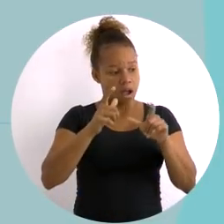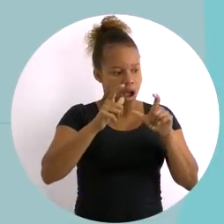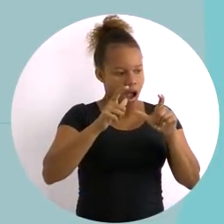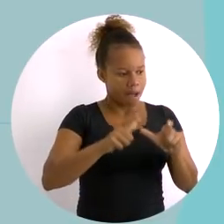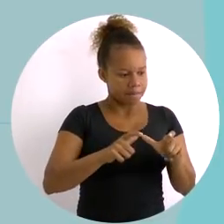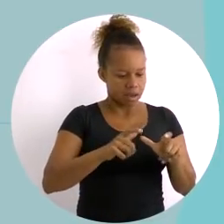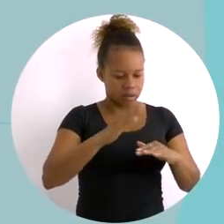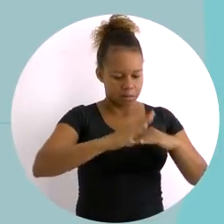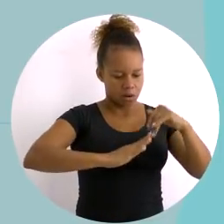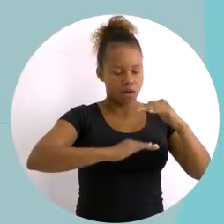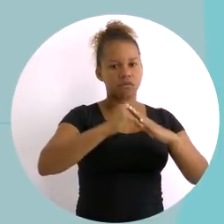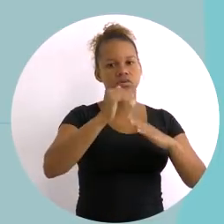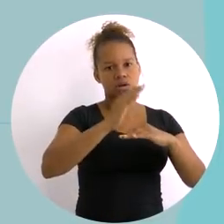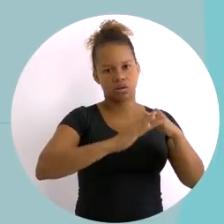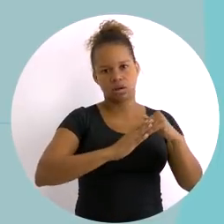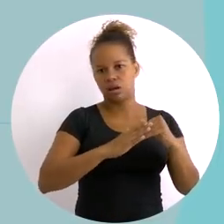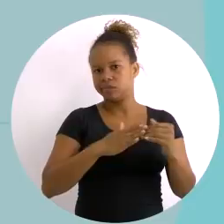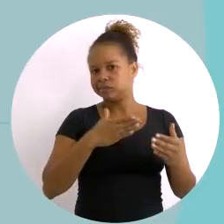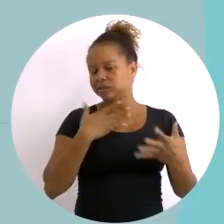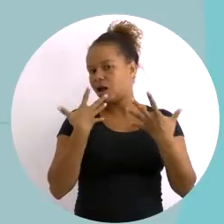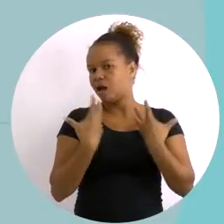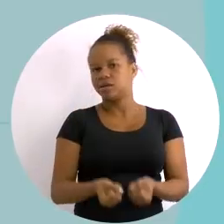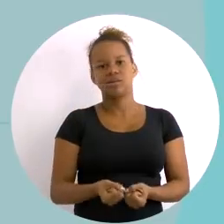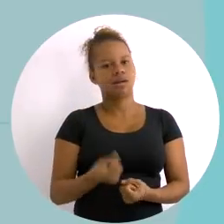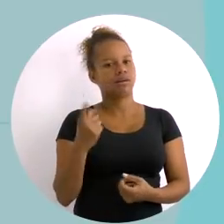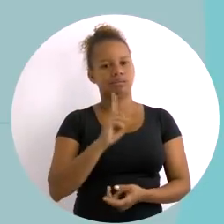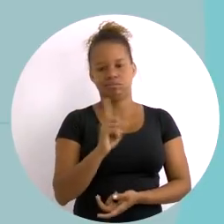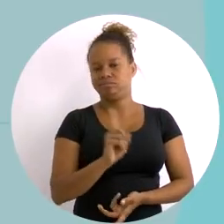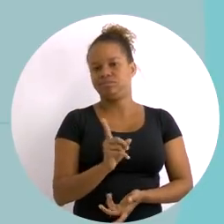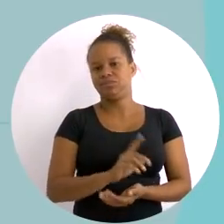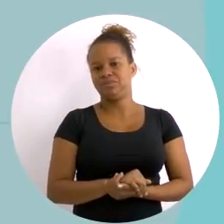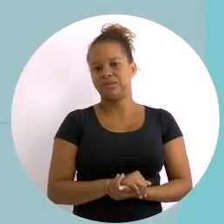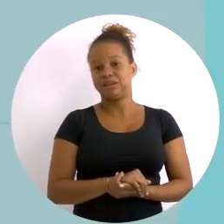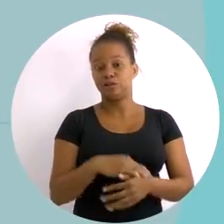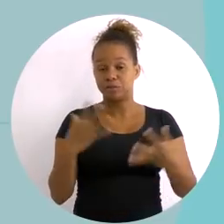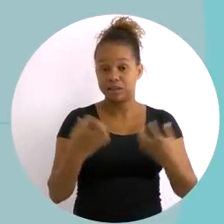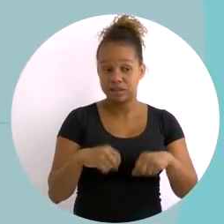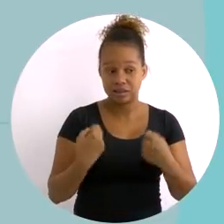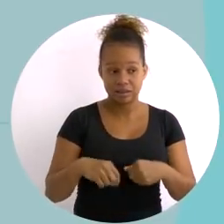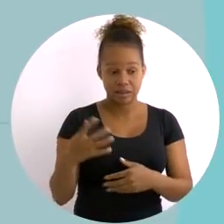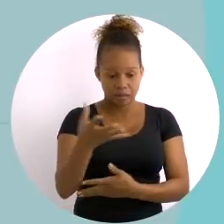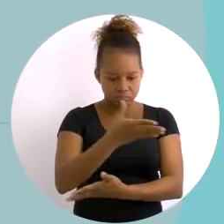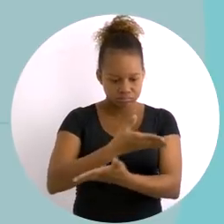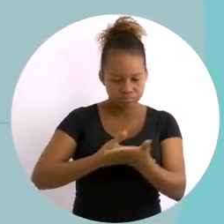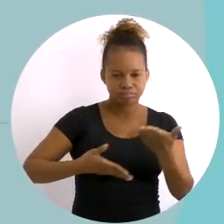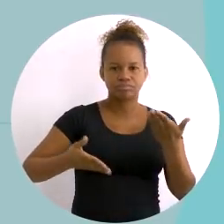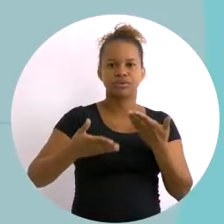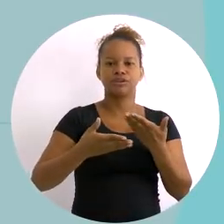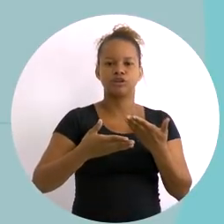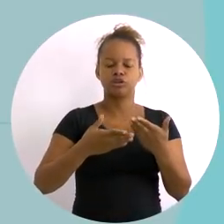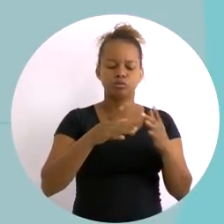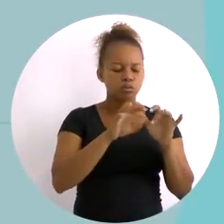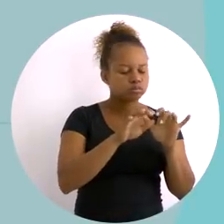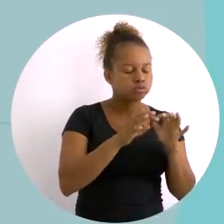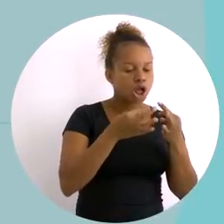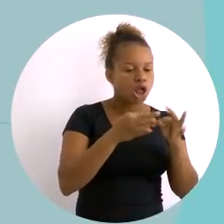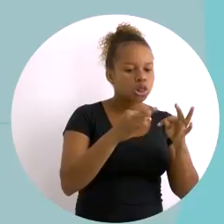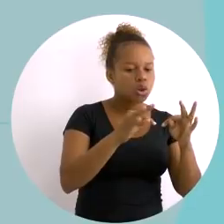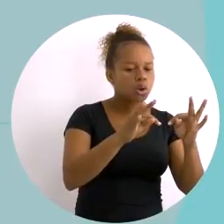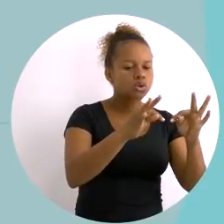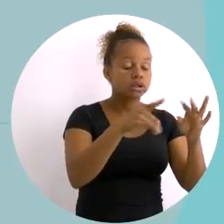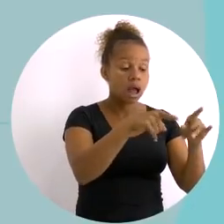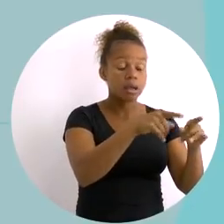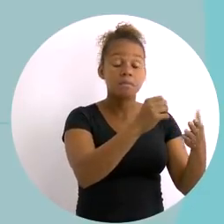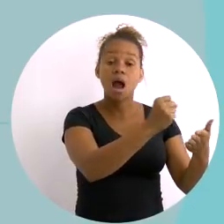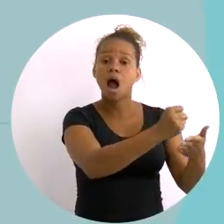ambiente profissional, isso é intolerável. Então, nós temos que tirar o proveito. Os meios digitais, eles estão aí